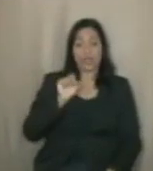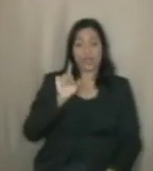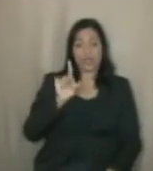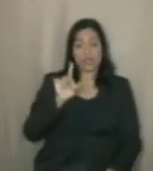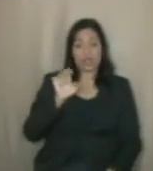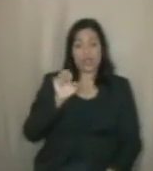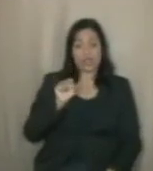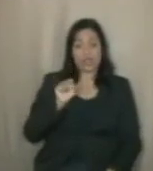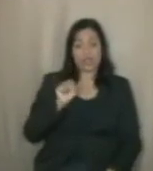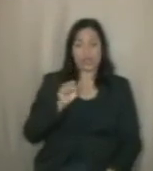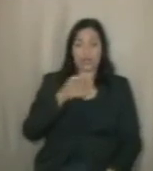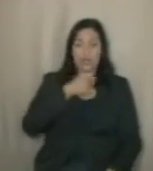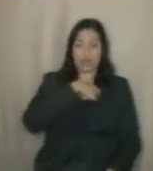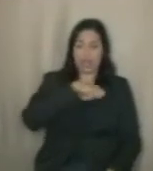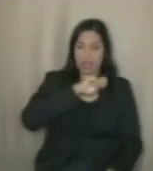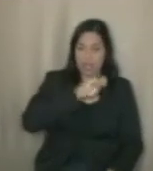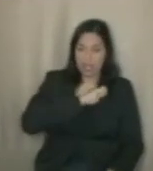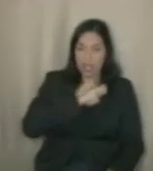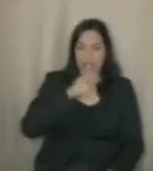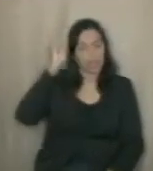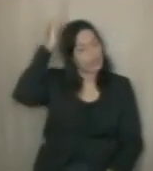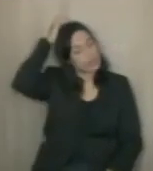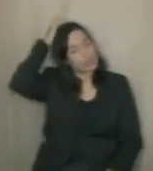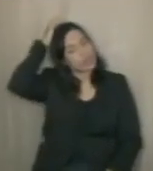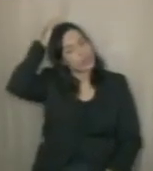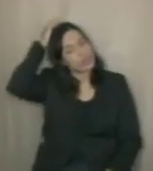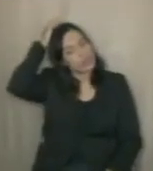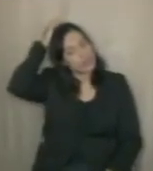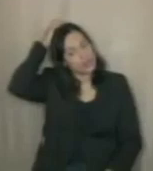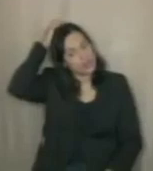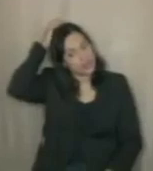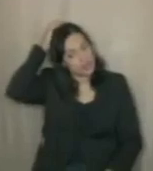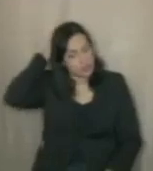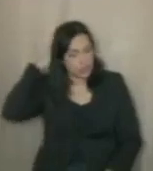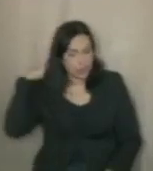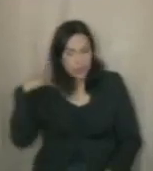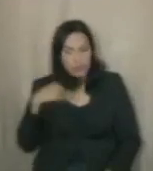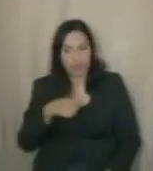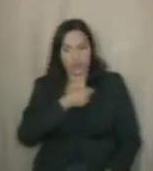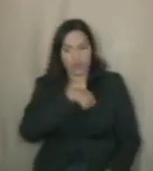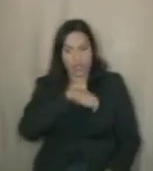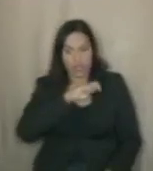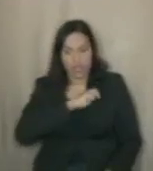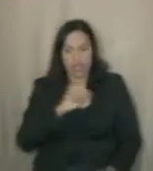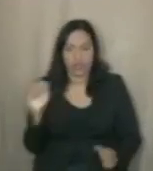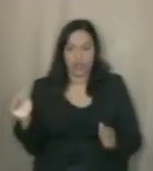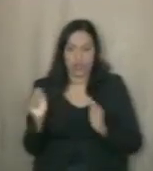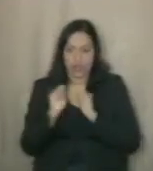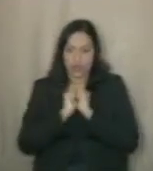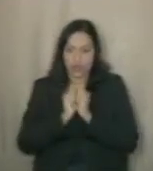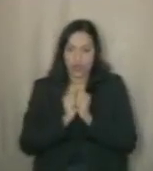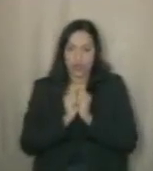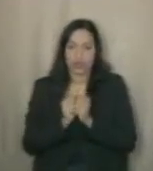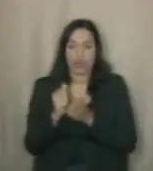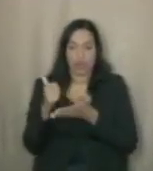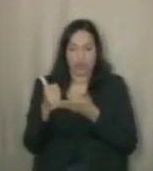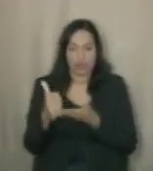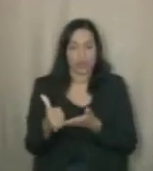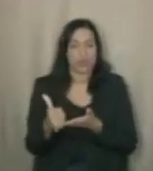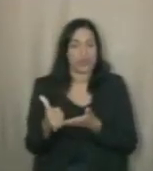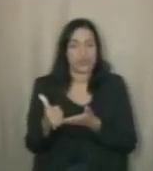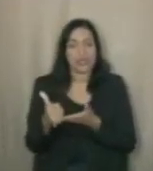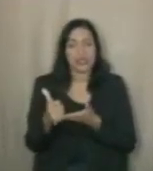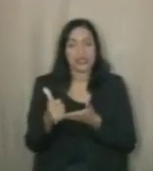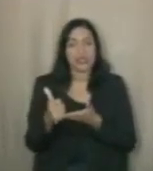os delegados das delegacias especializadas tiveram todo o prazer de estar conosco deram as suas contribuições não estava quem podia